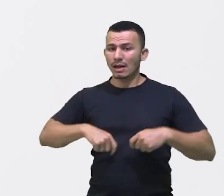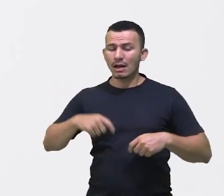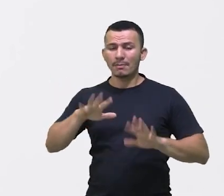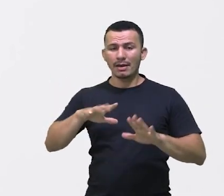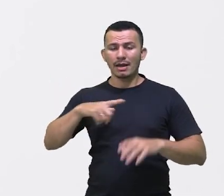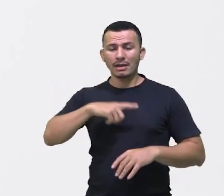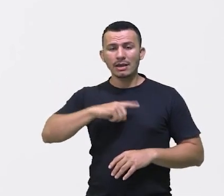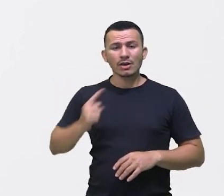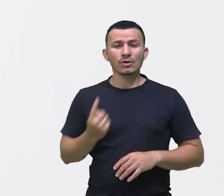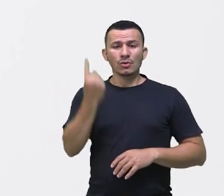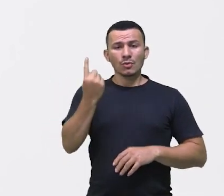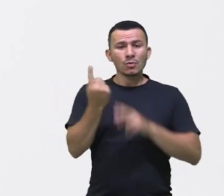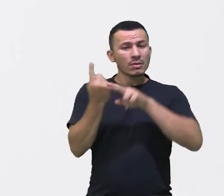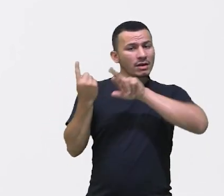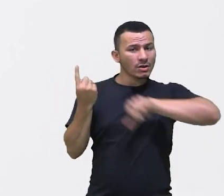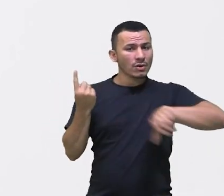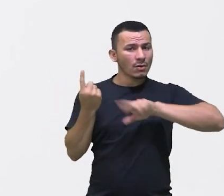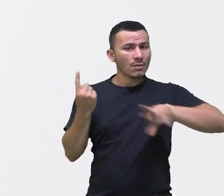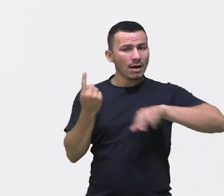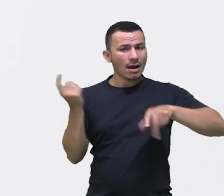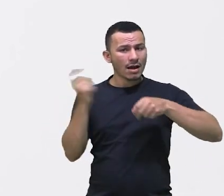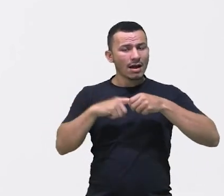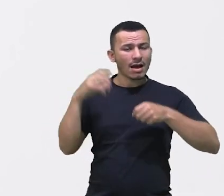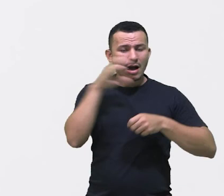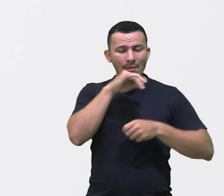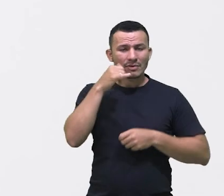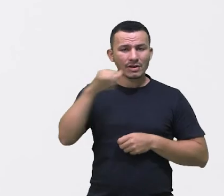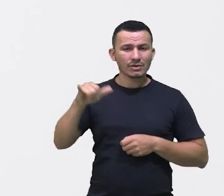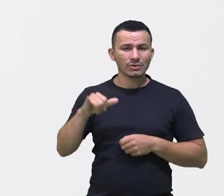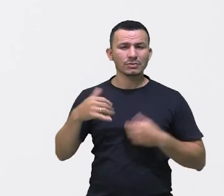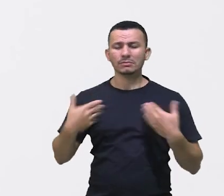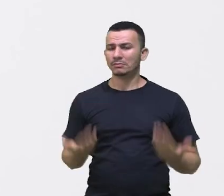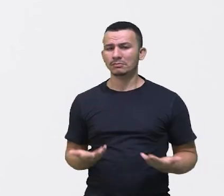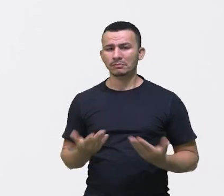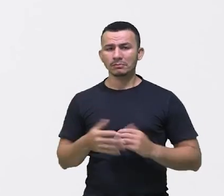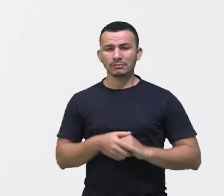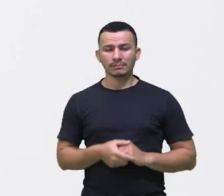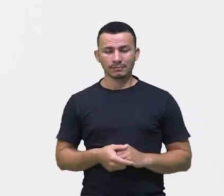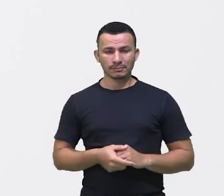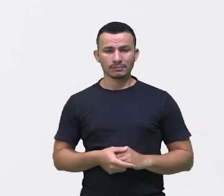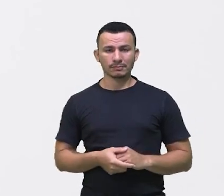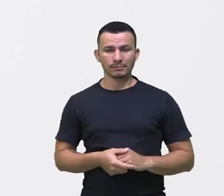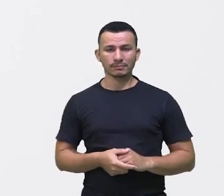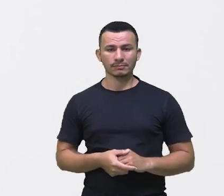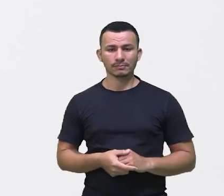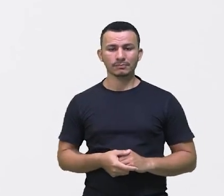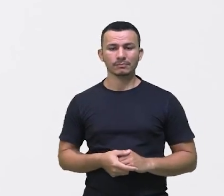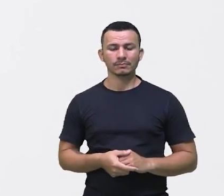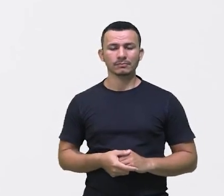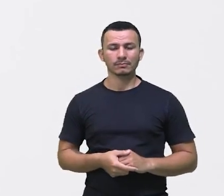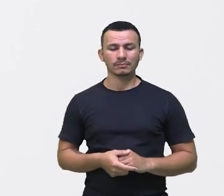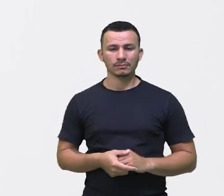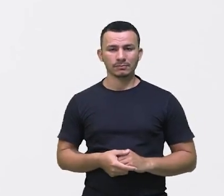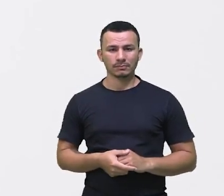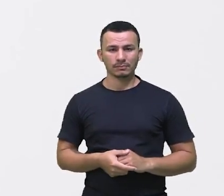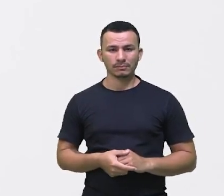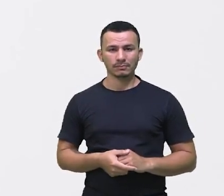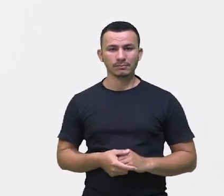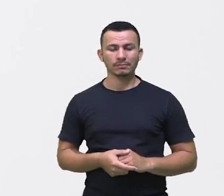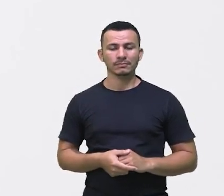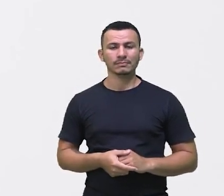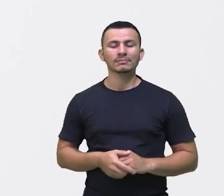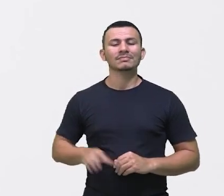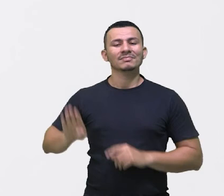ou seja, qual é a única alternativa que não traz essa informação correta e a informação está na